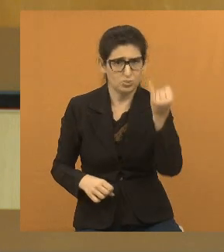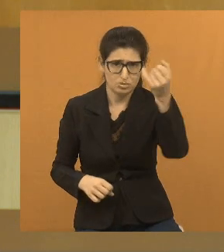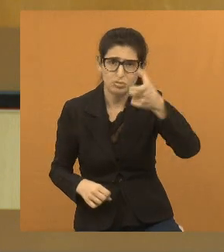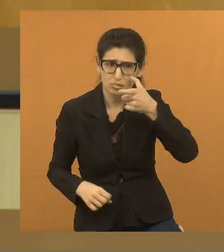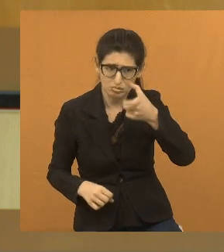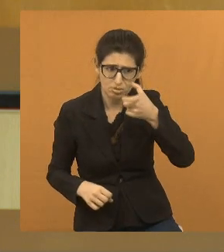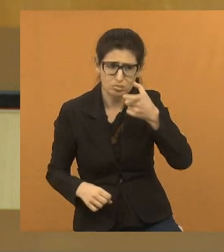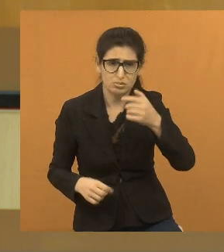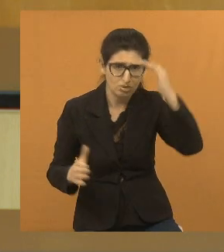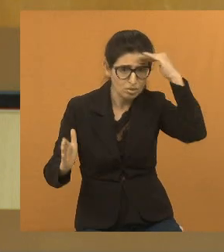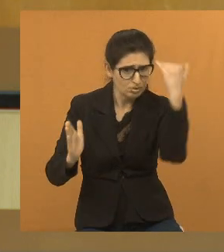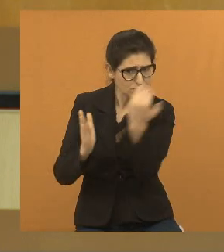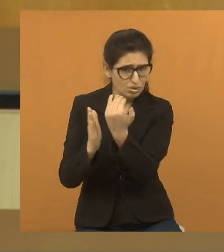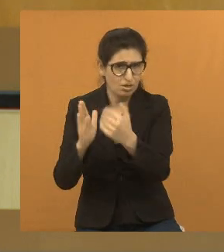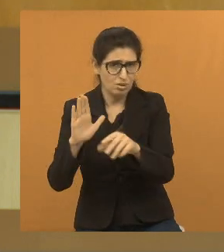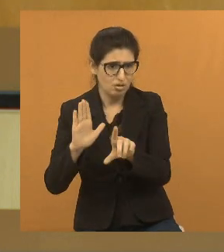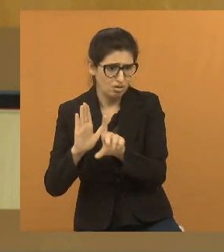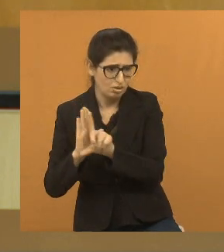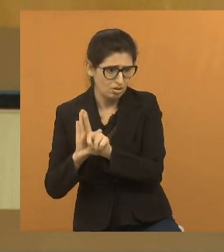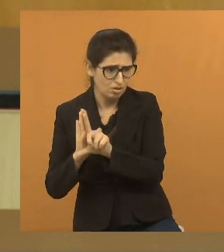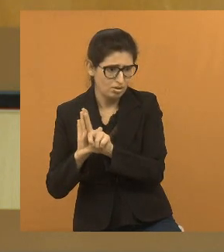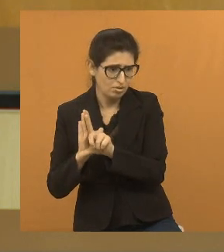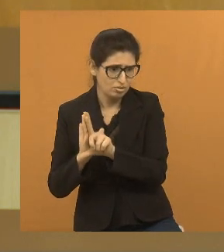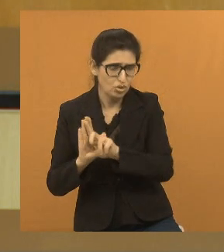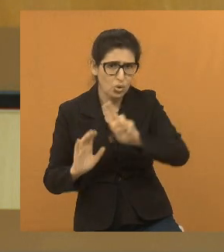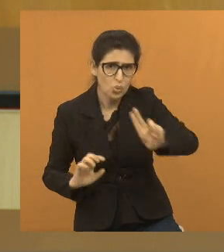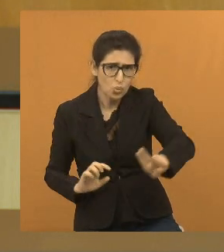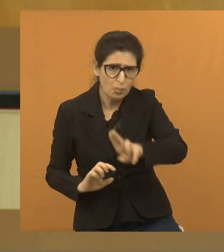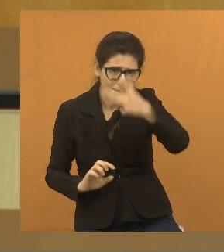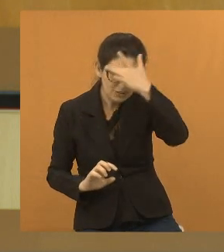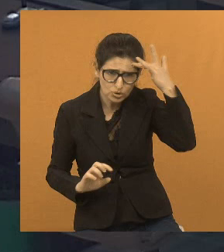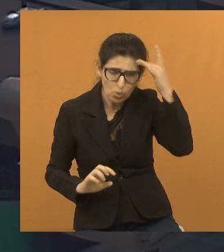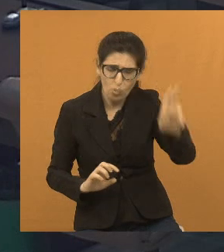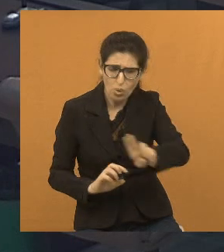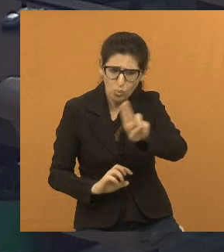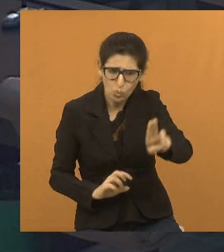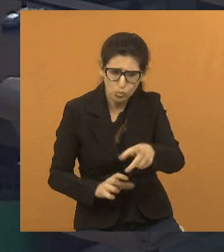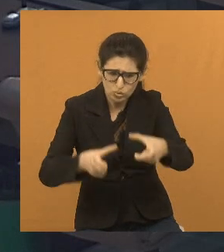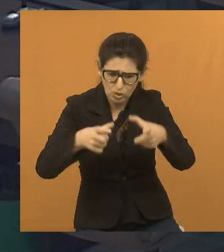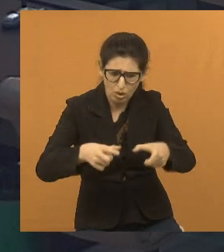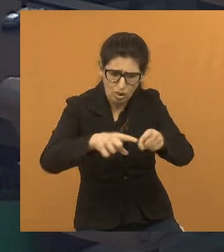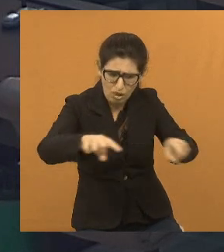na legislação de uso e ocupação do solo.